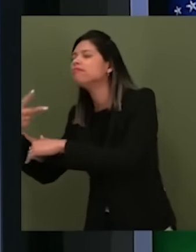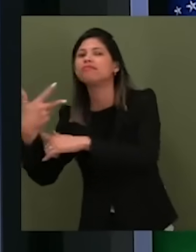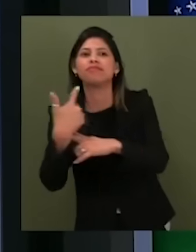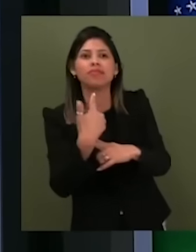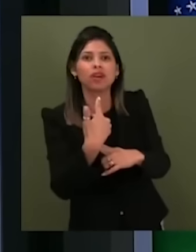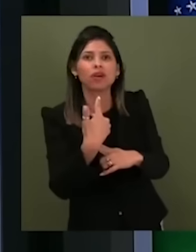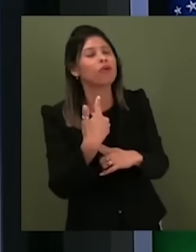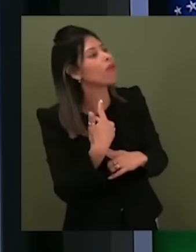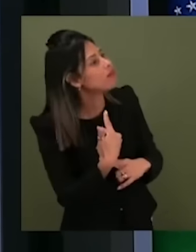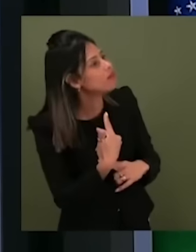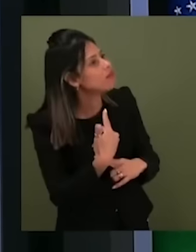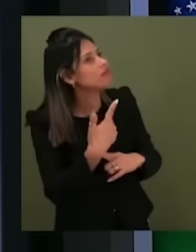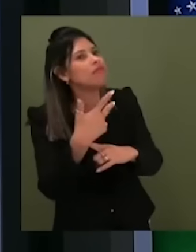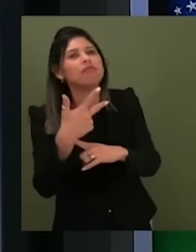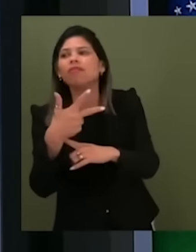Qual é?